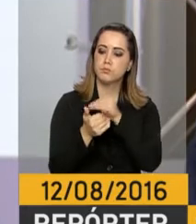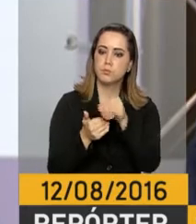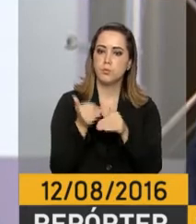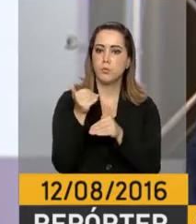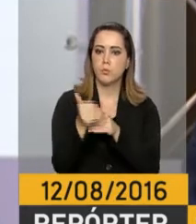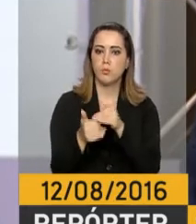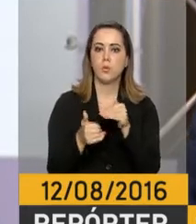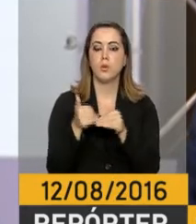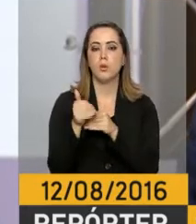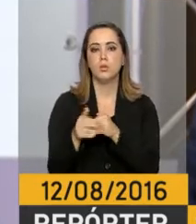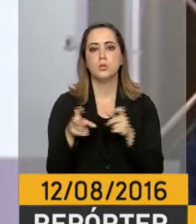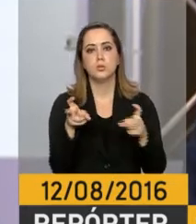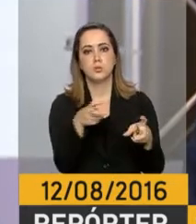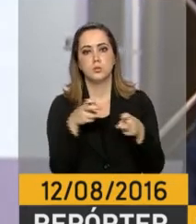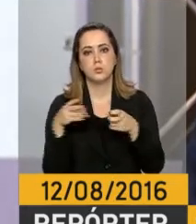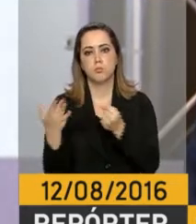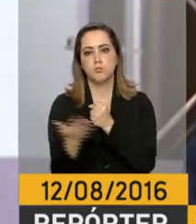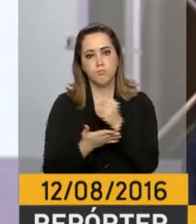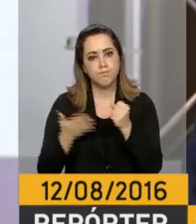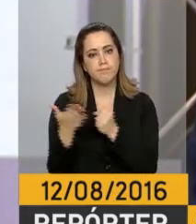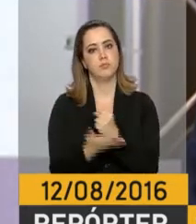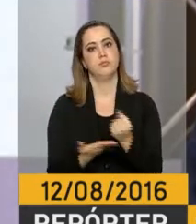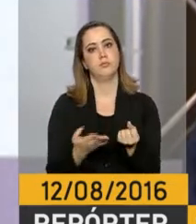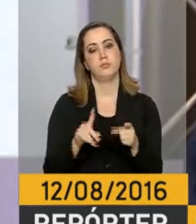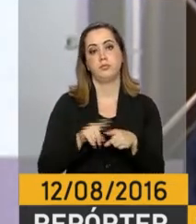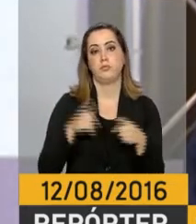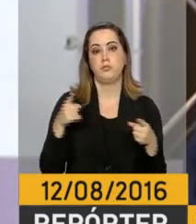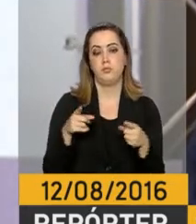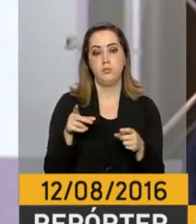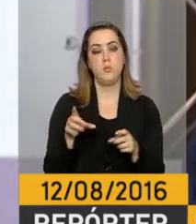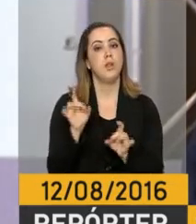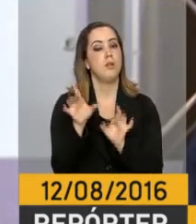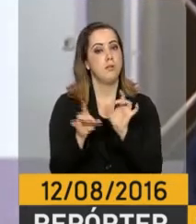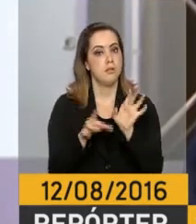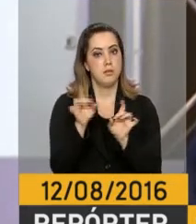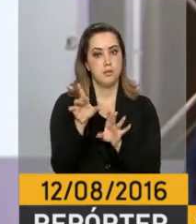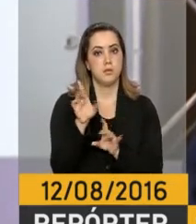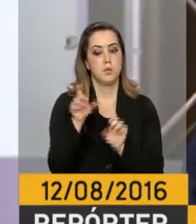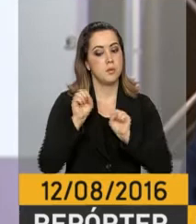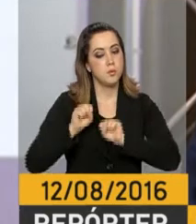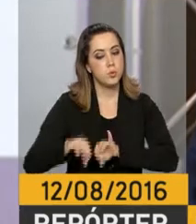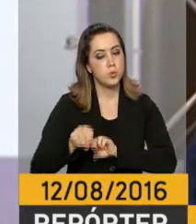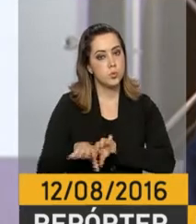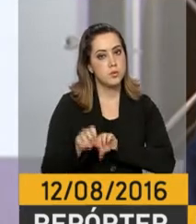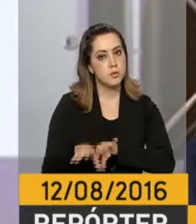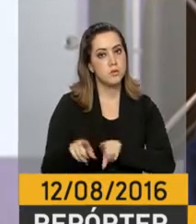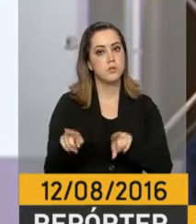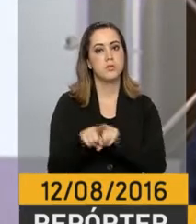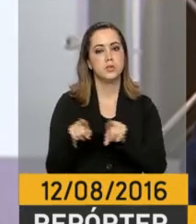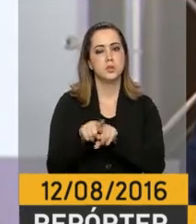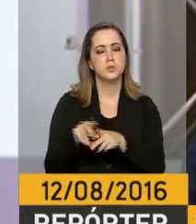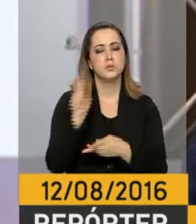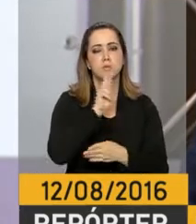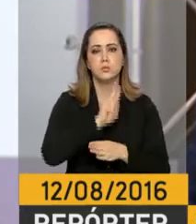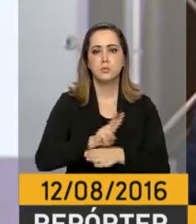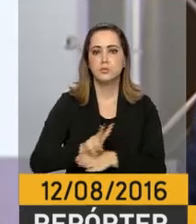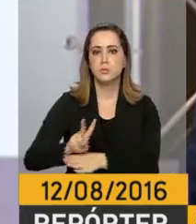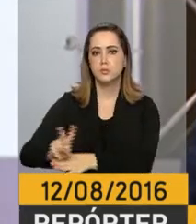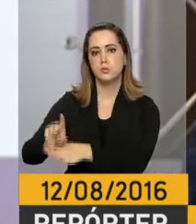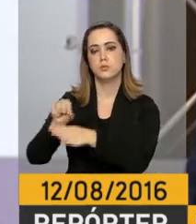aspectos fundamentais da cidadania financeira, especialmente quanto à educação e à